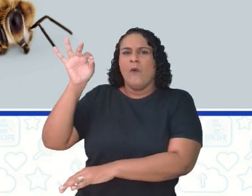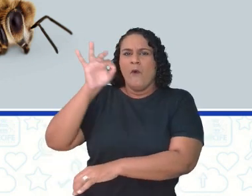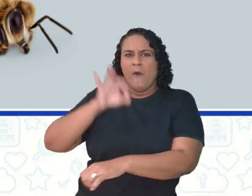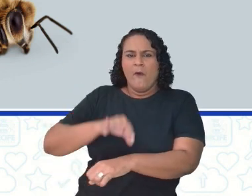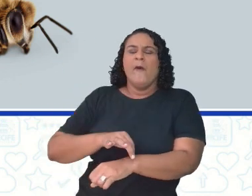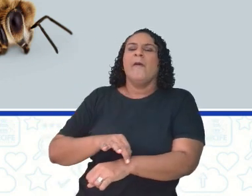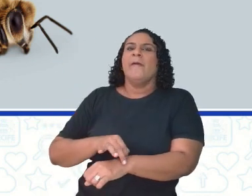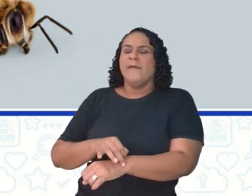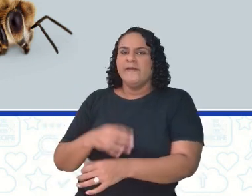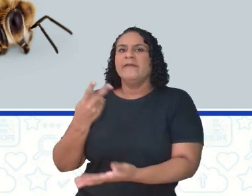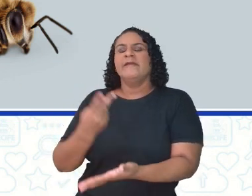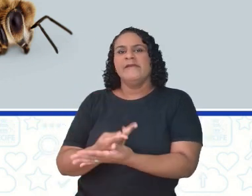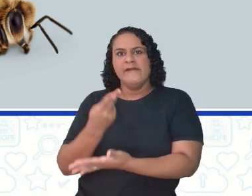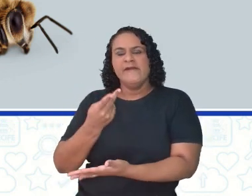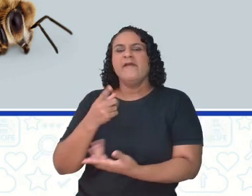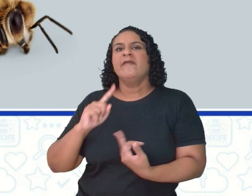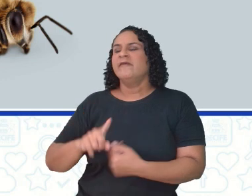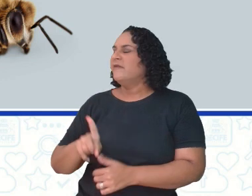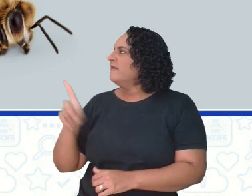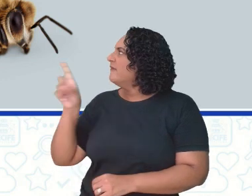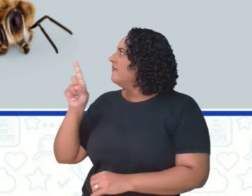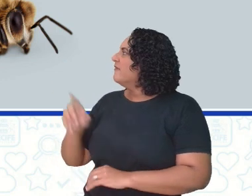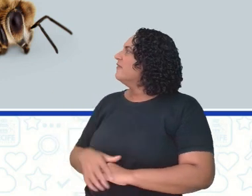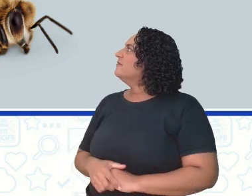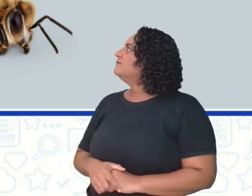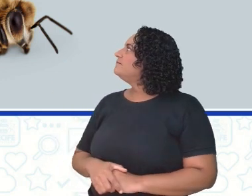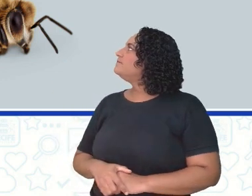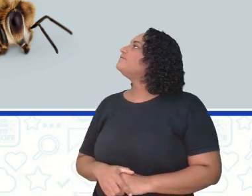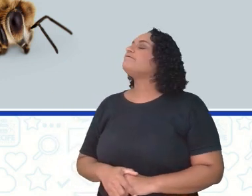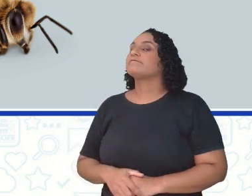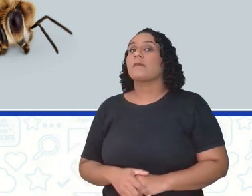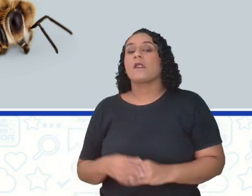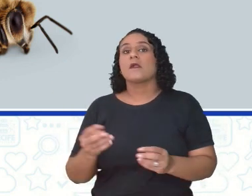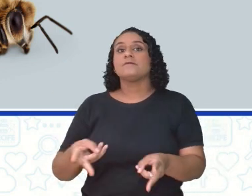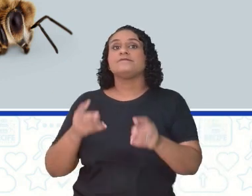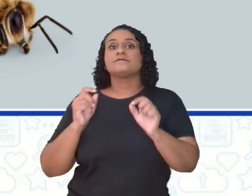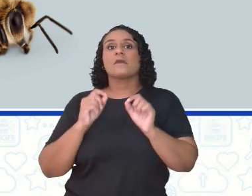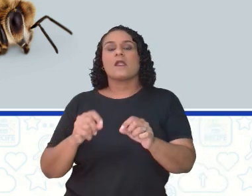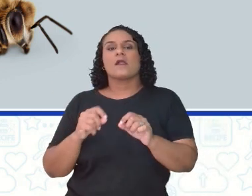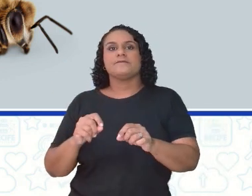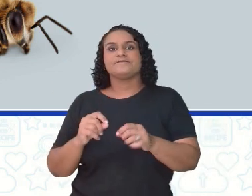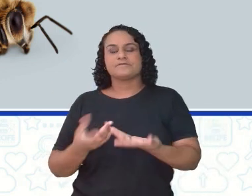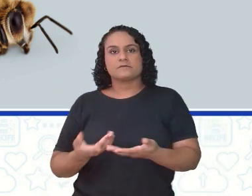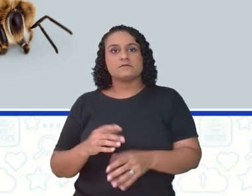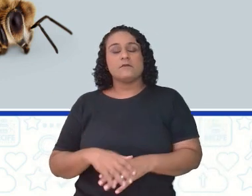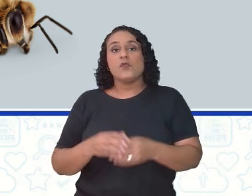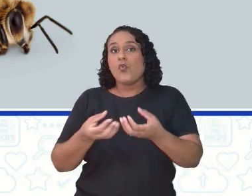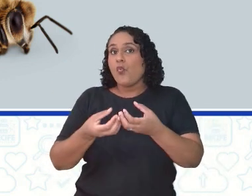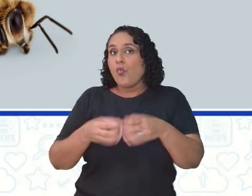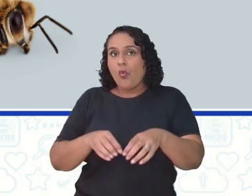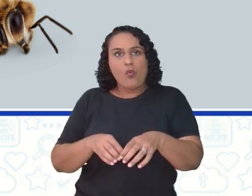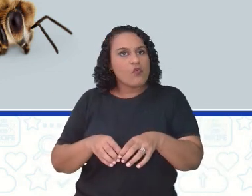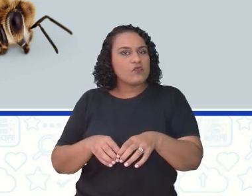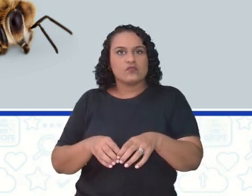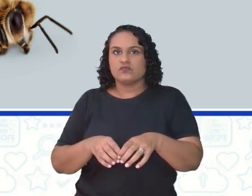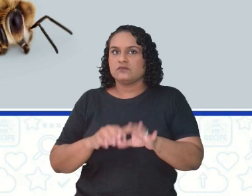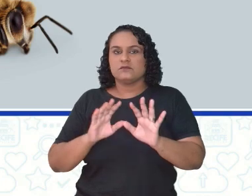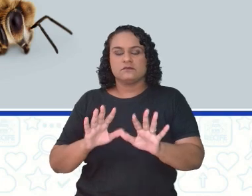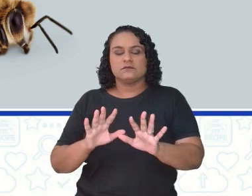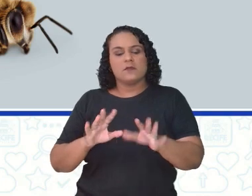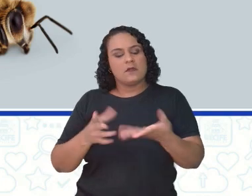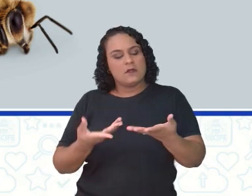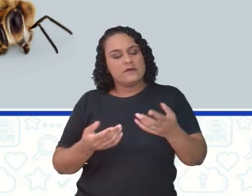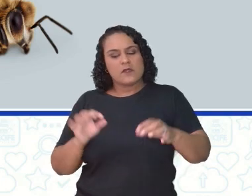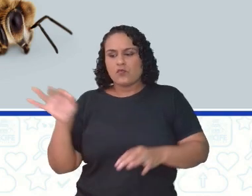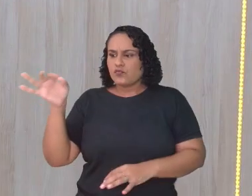acontece esse tipo de reprodução por partenogênese. Nós vimos que um ovo não fertilizado, então ele fica no